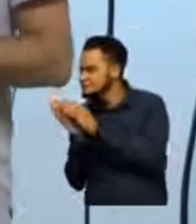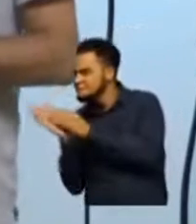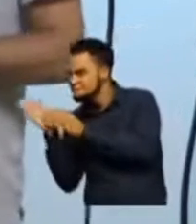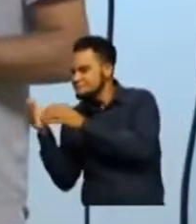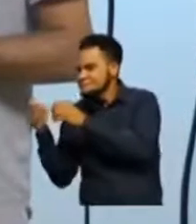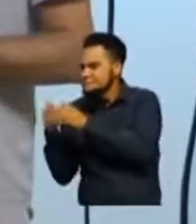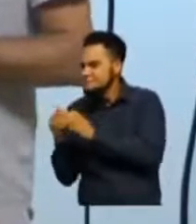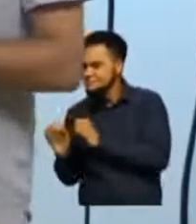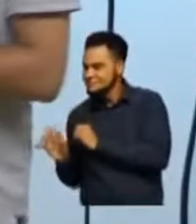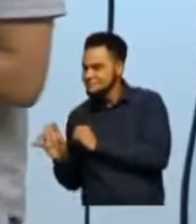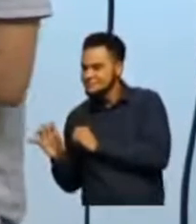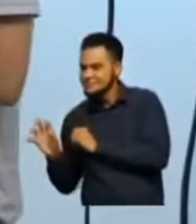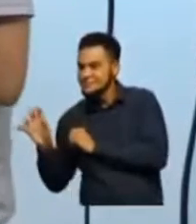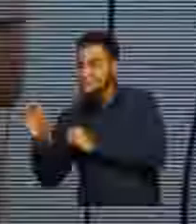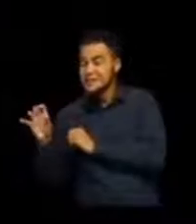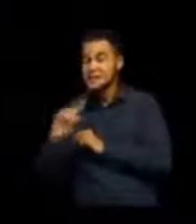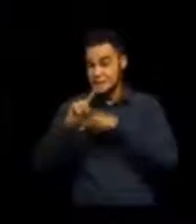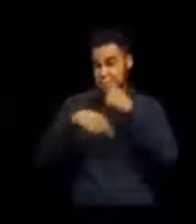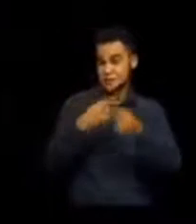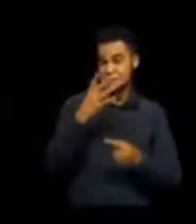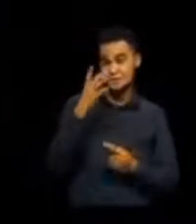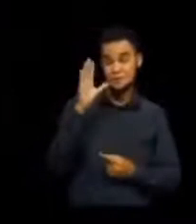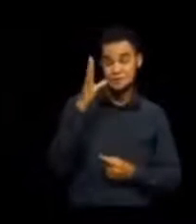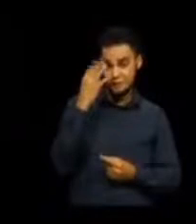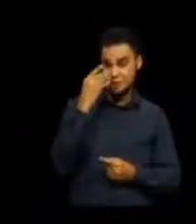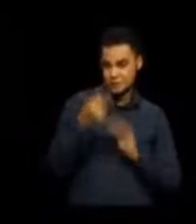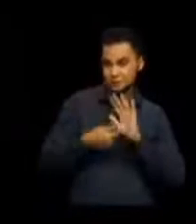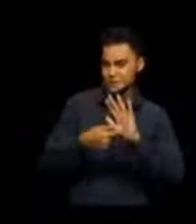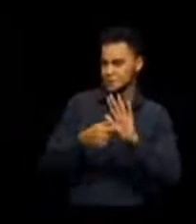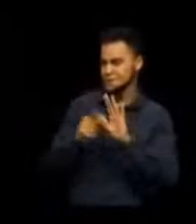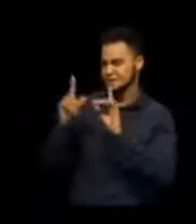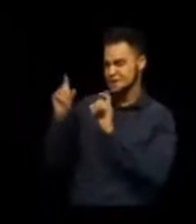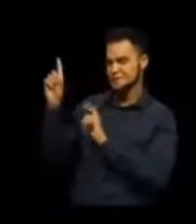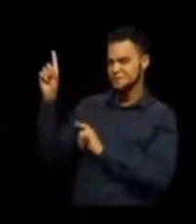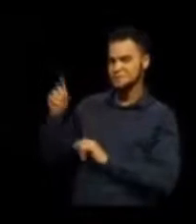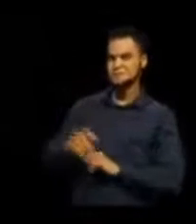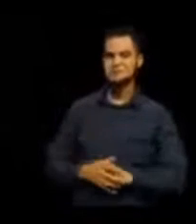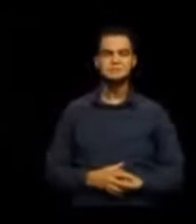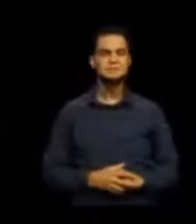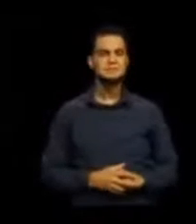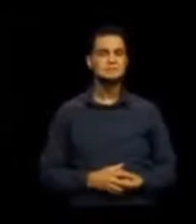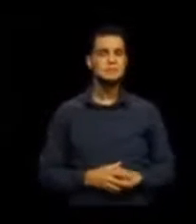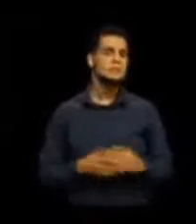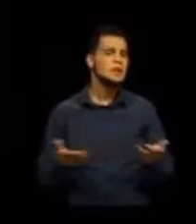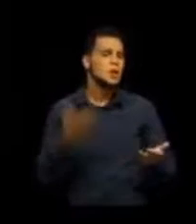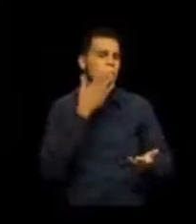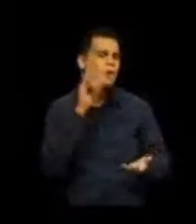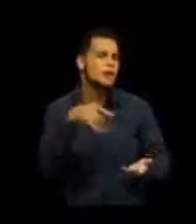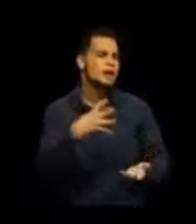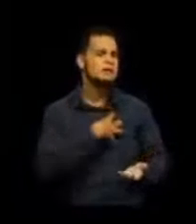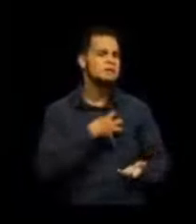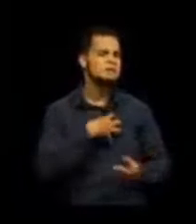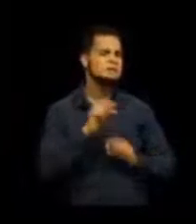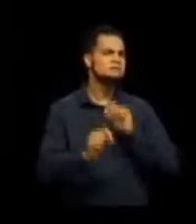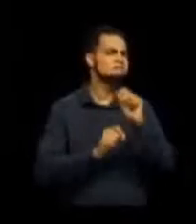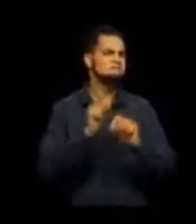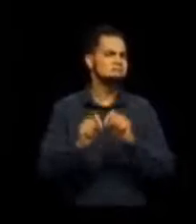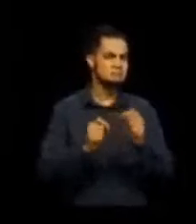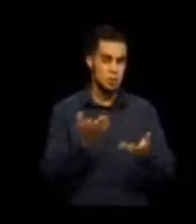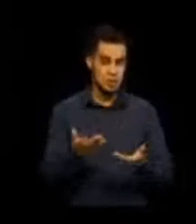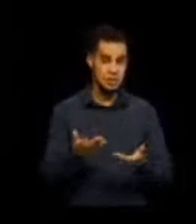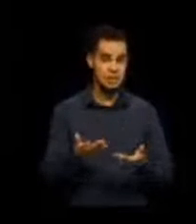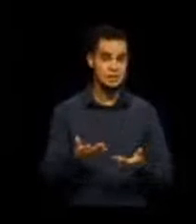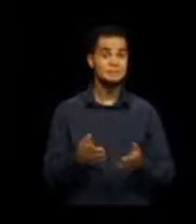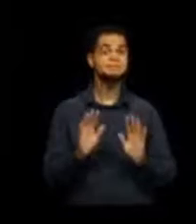A gente vai ver uma foto dele ali no próximo slide. Os sintomas da doença de Chagas, ela é caracterizada em